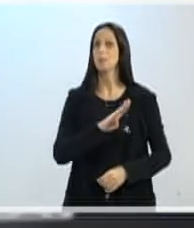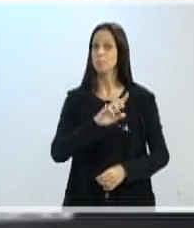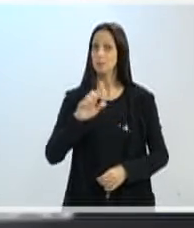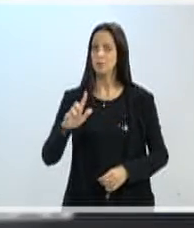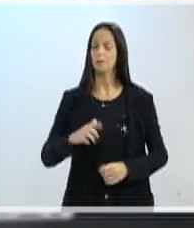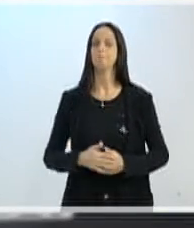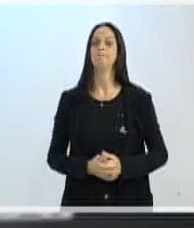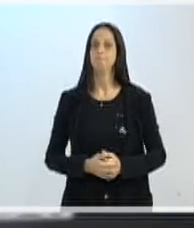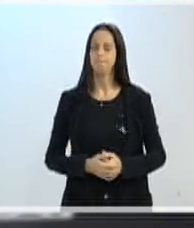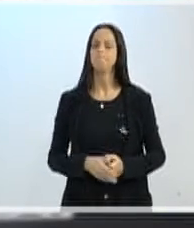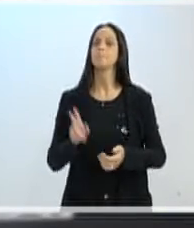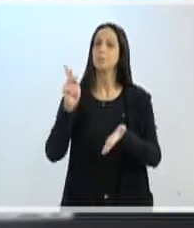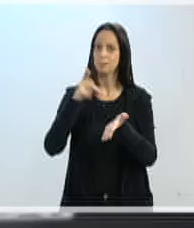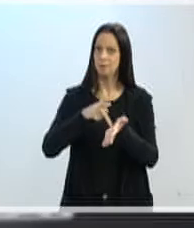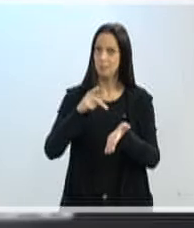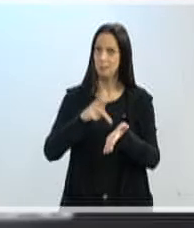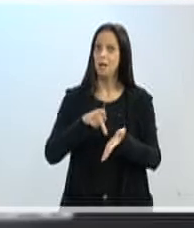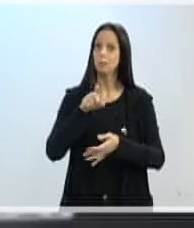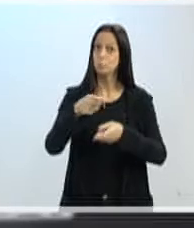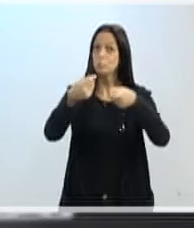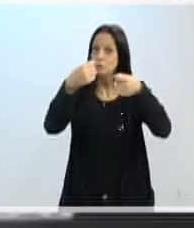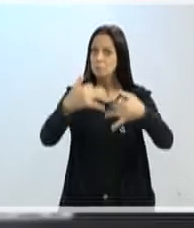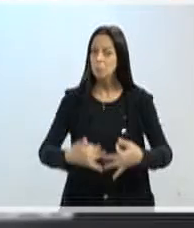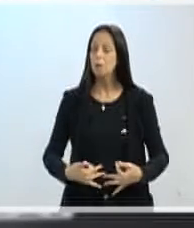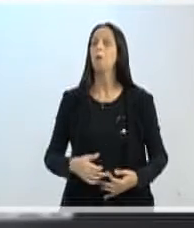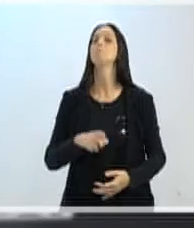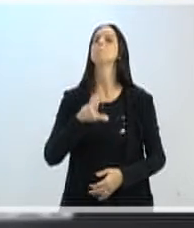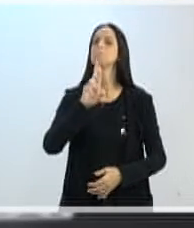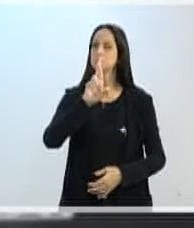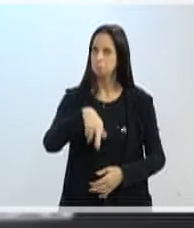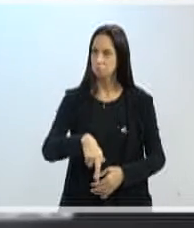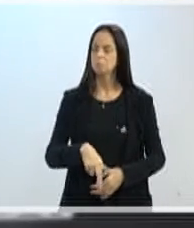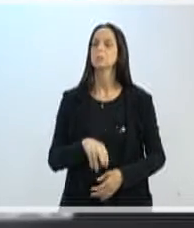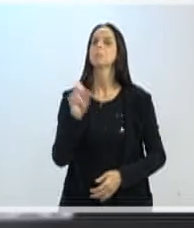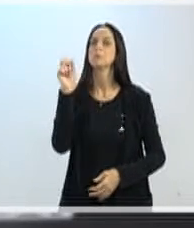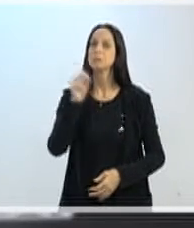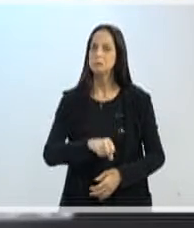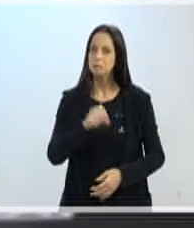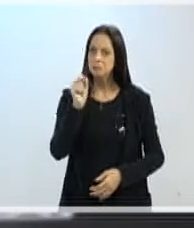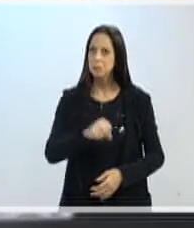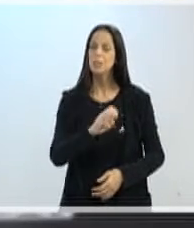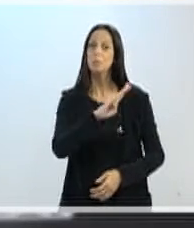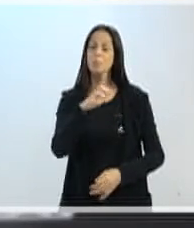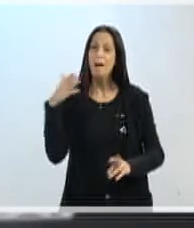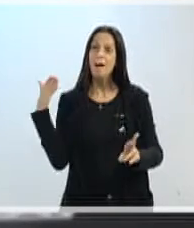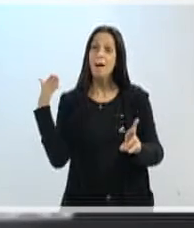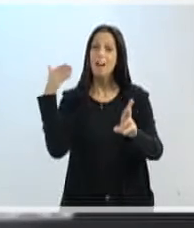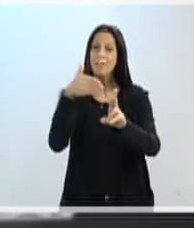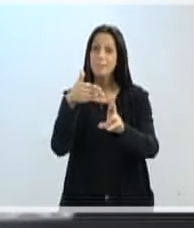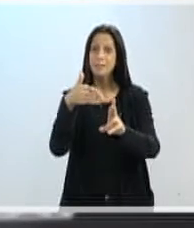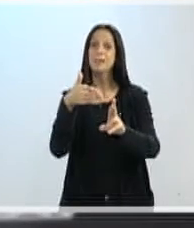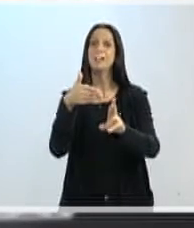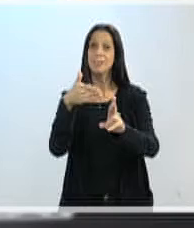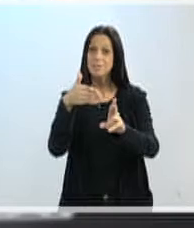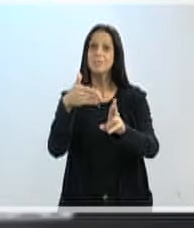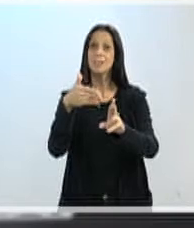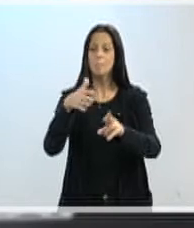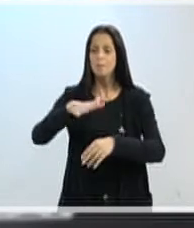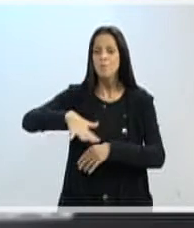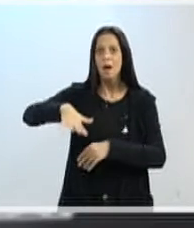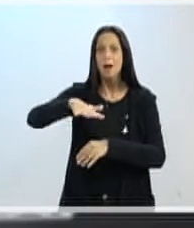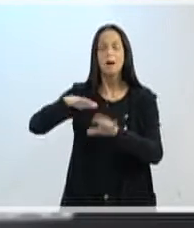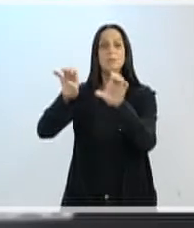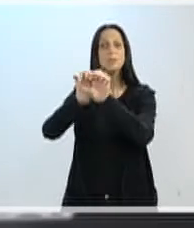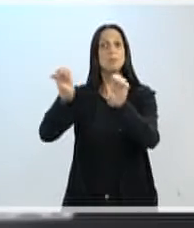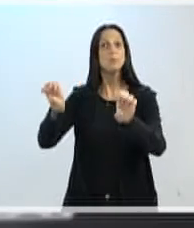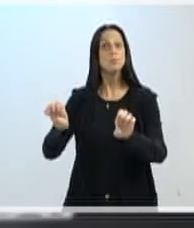Blumenau, realmente, assim como Vossa Excelência pôde constatar, é realmente uma referência, tanto na